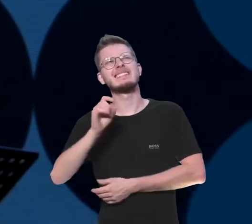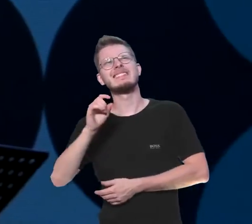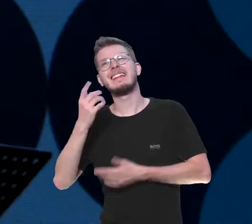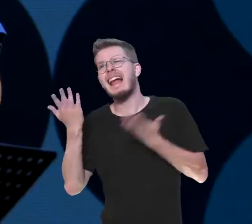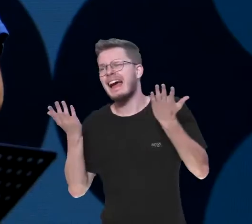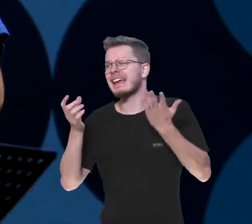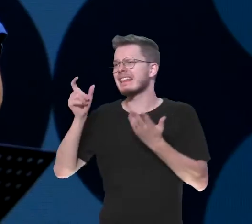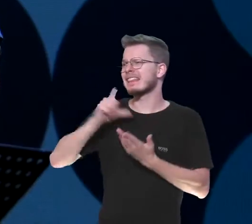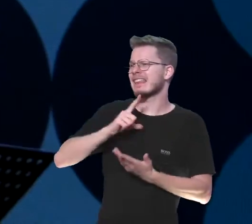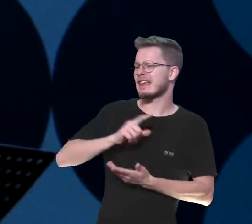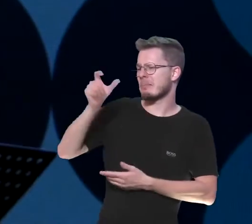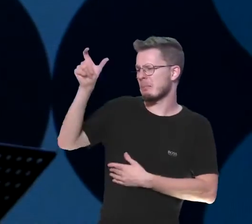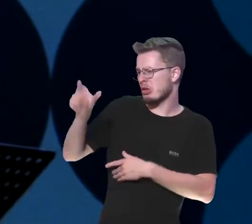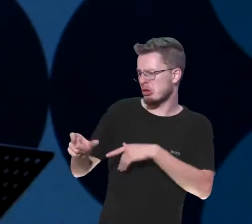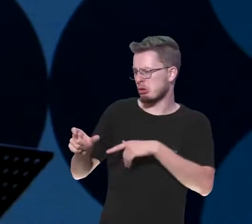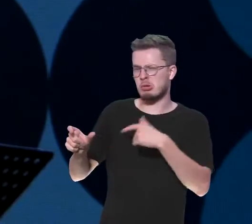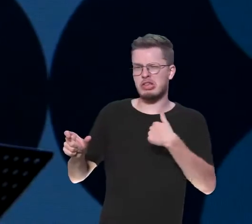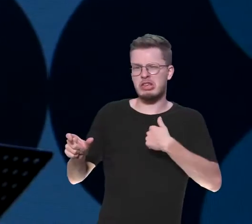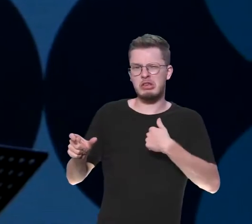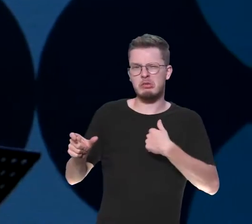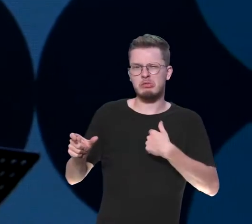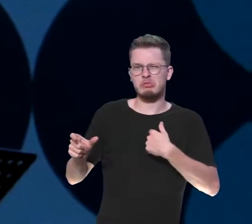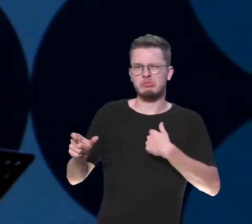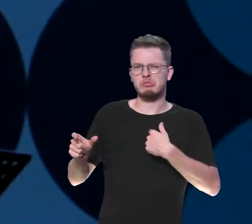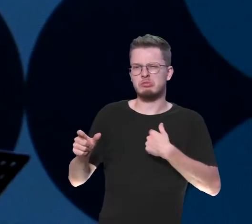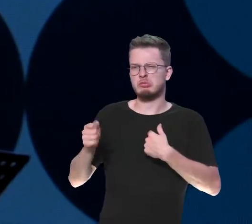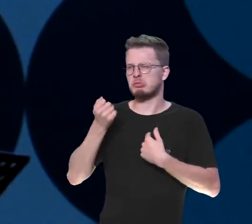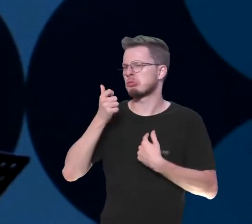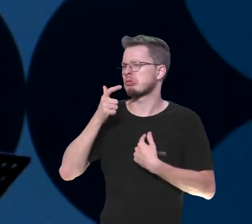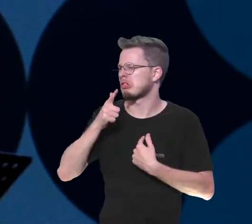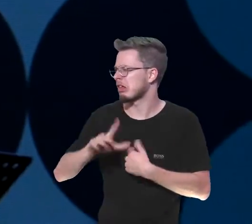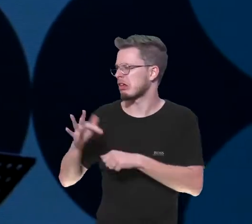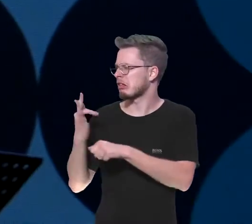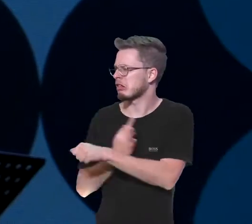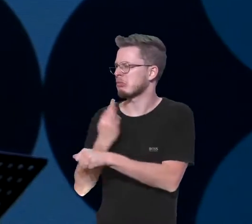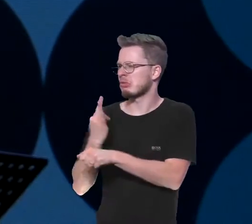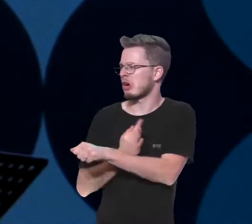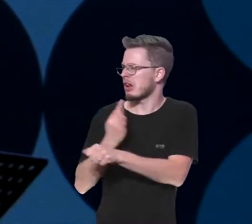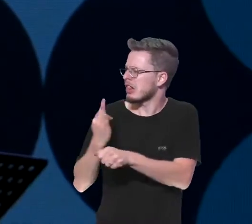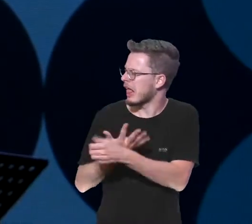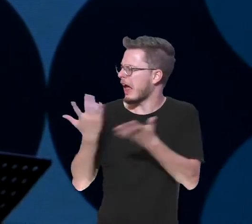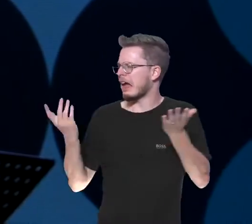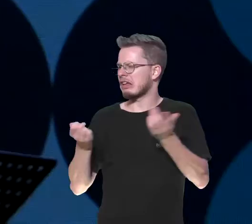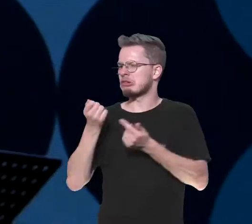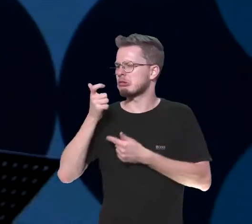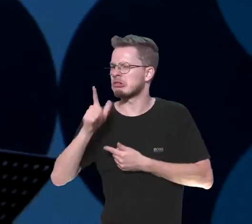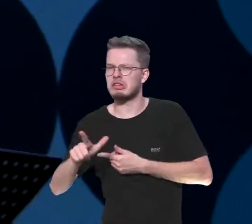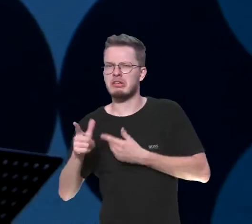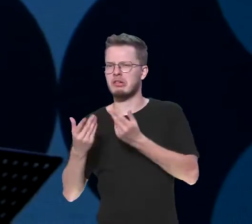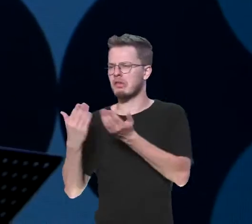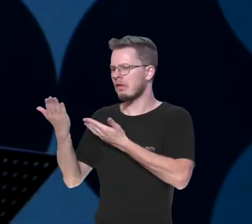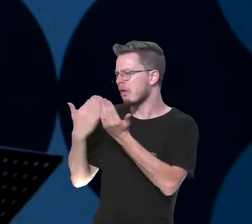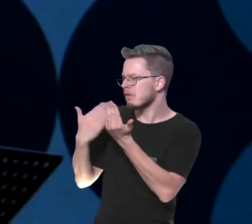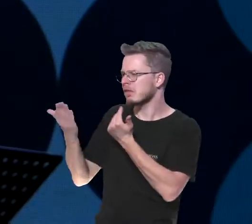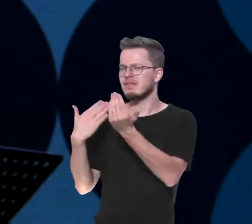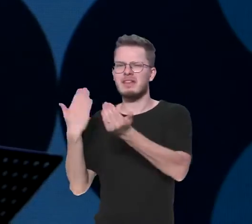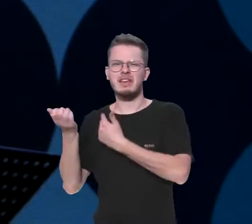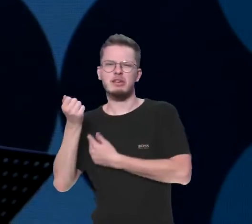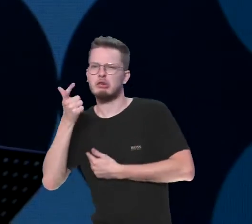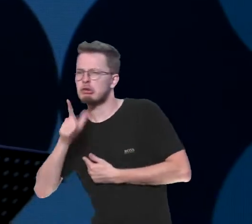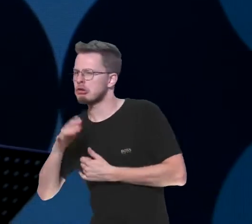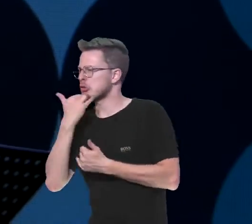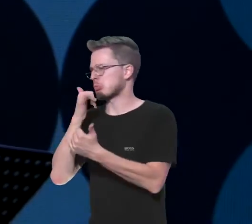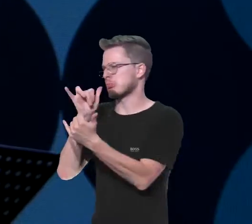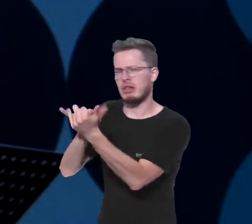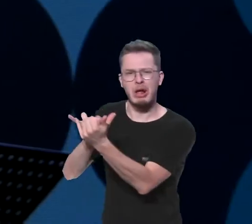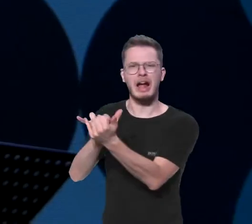tenho suportado na minha vida, no meu coração, que eu não tenho conseguido conviver, que eu não perdoei, que eu não consegui liberar